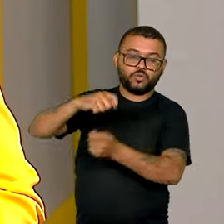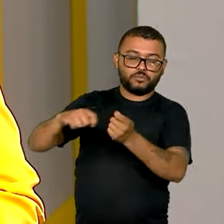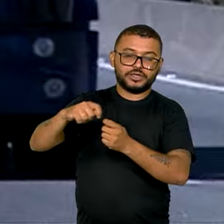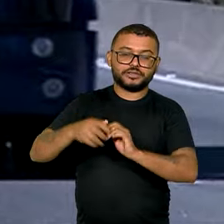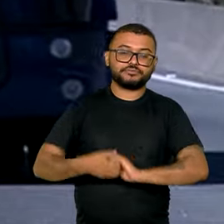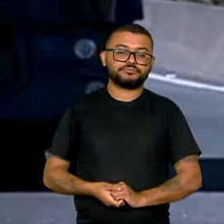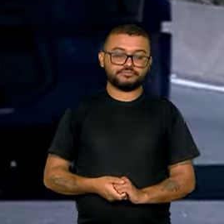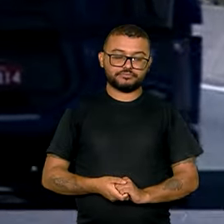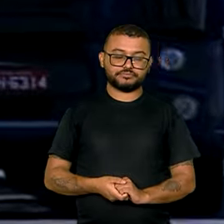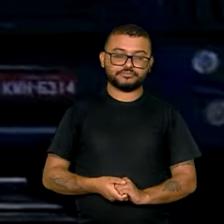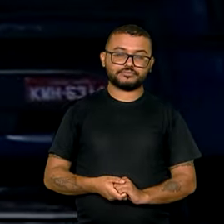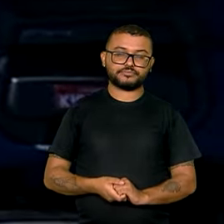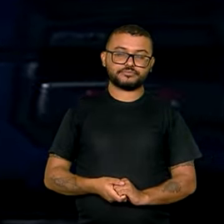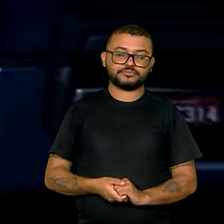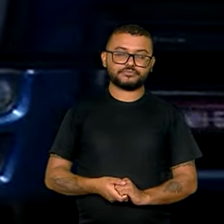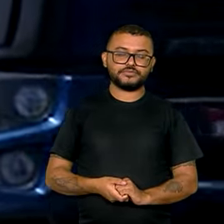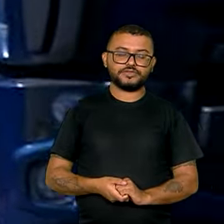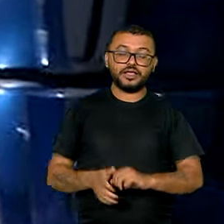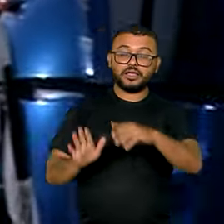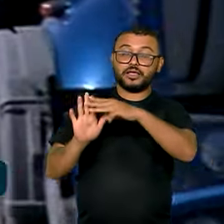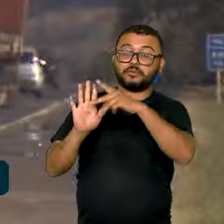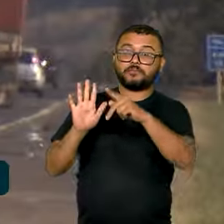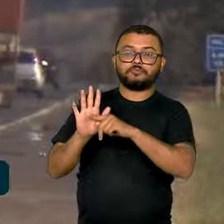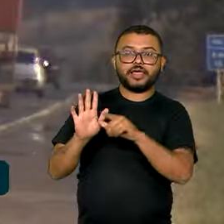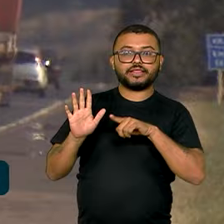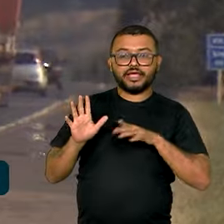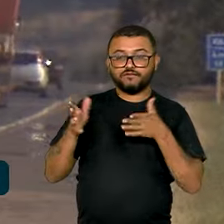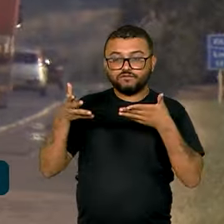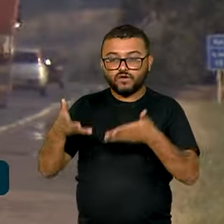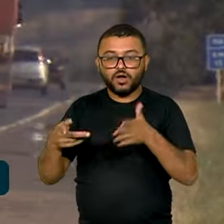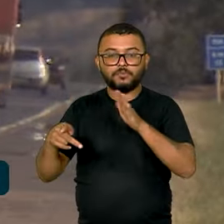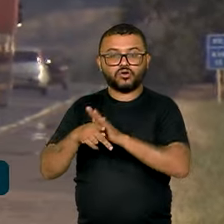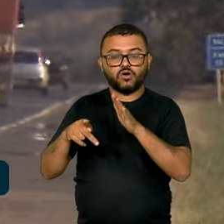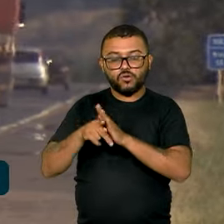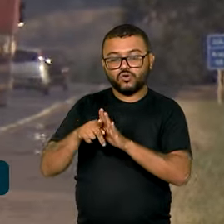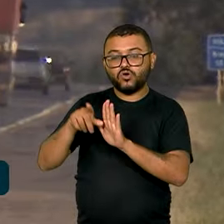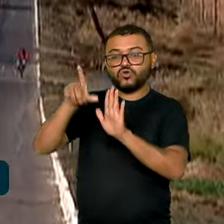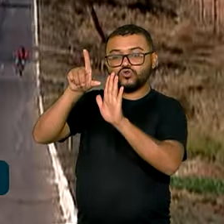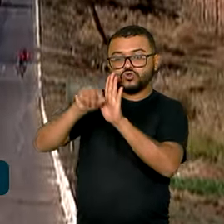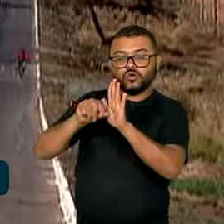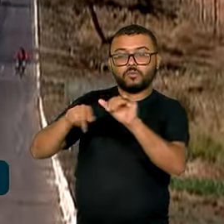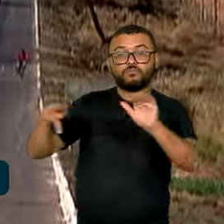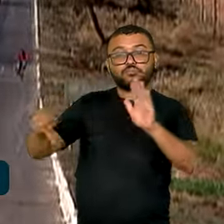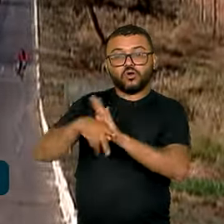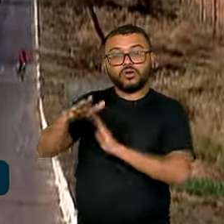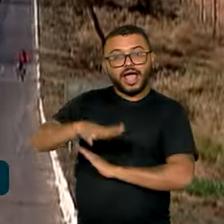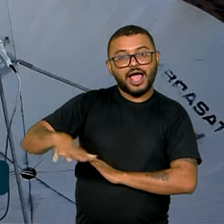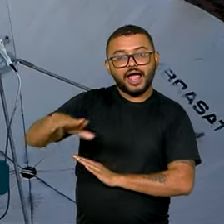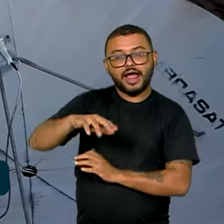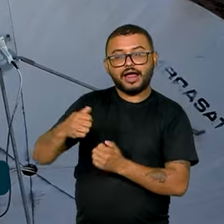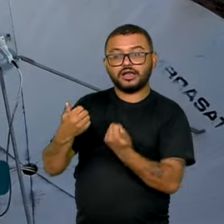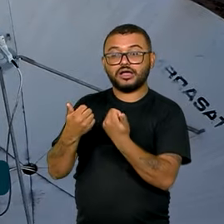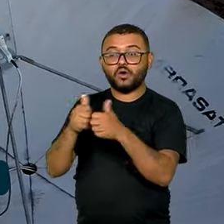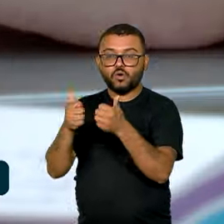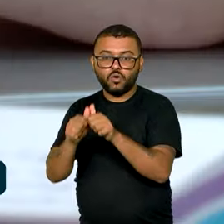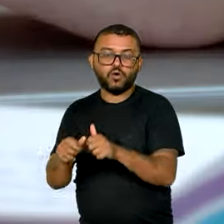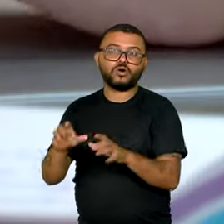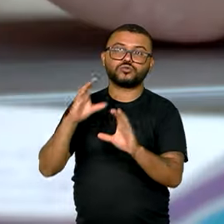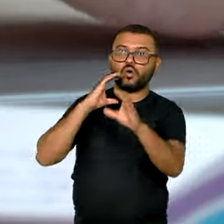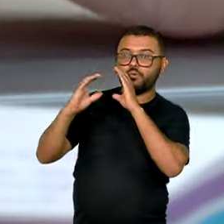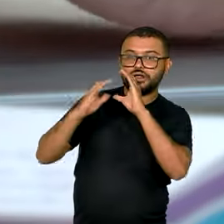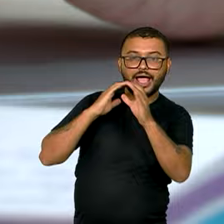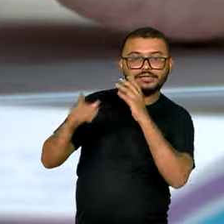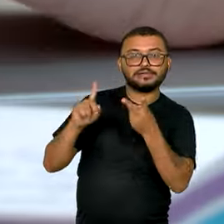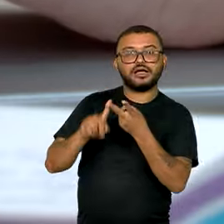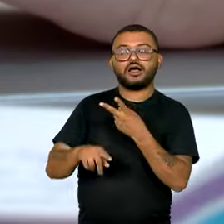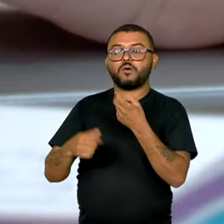econômicos. A medida provisória prevê uma alíquota progressiva para o setor de transportes, comunicação e